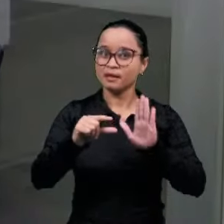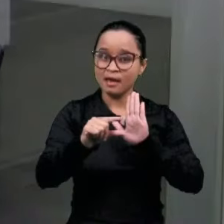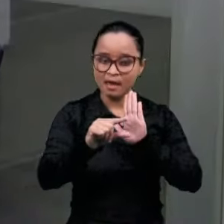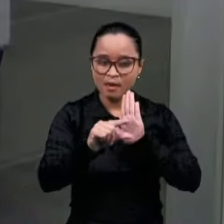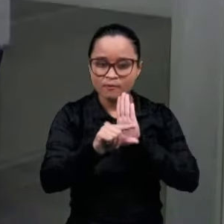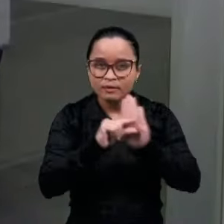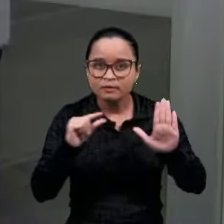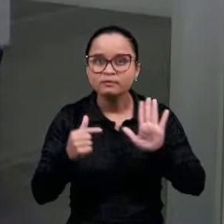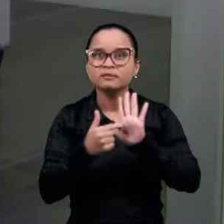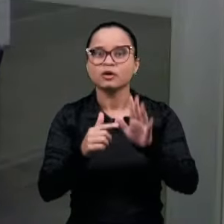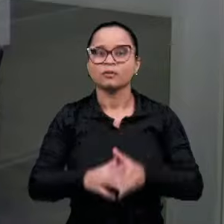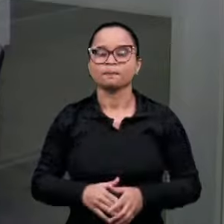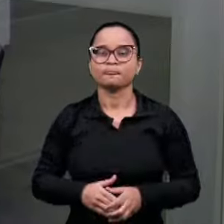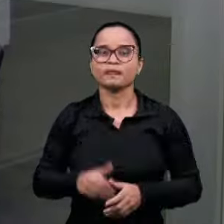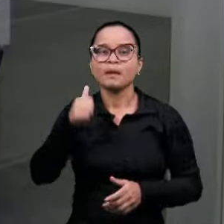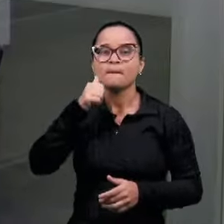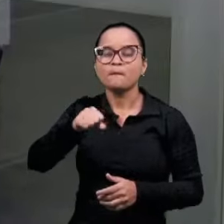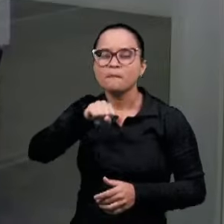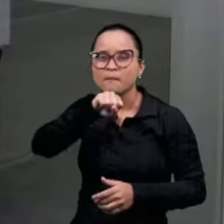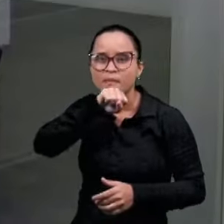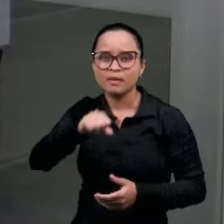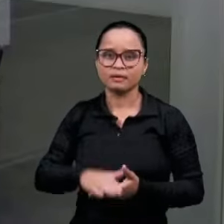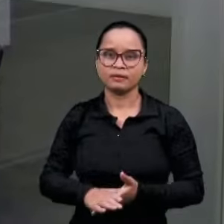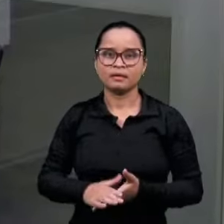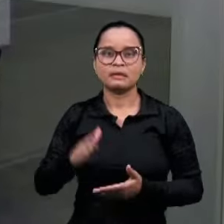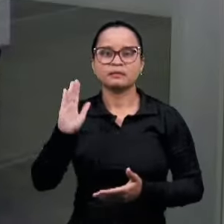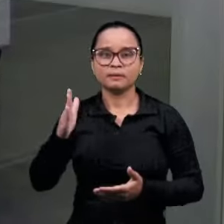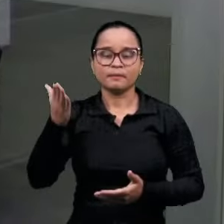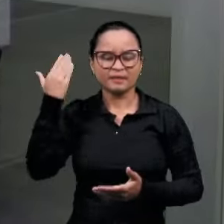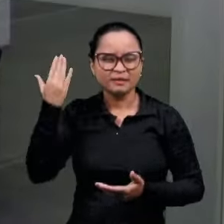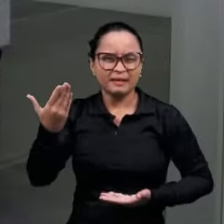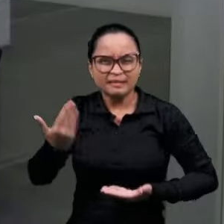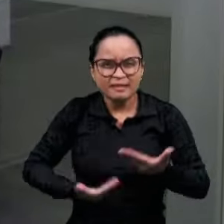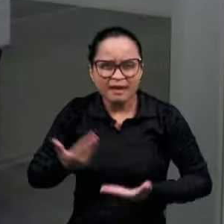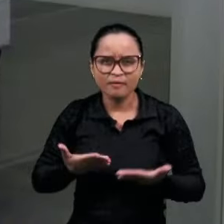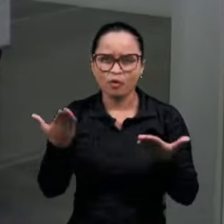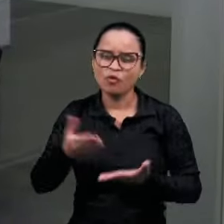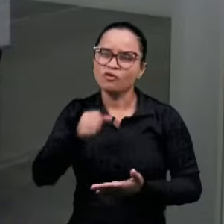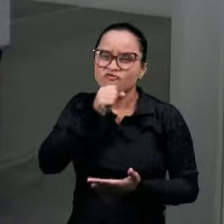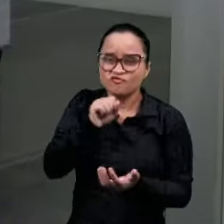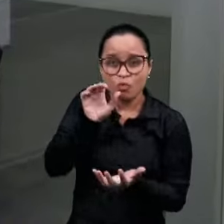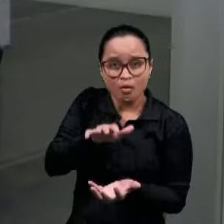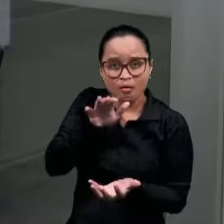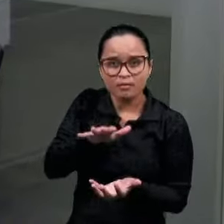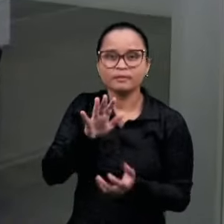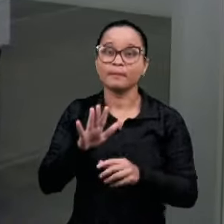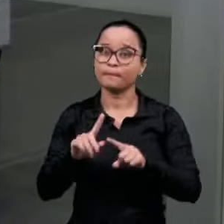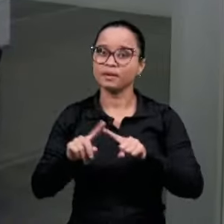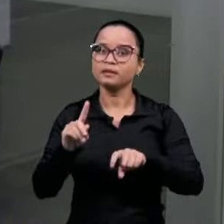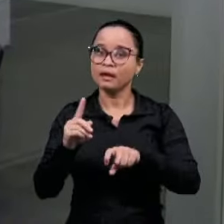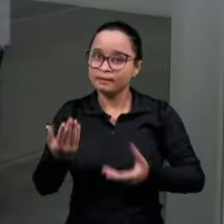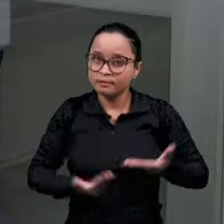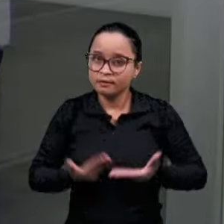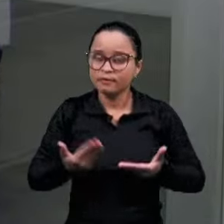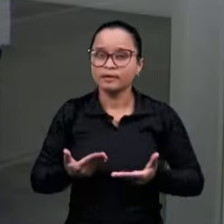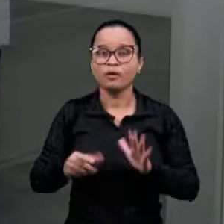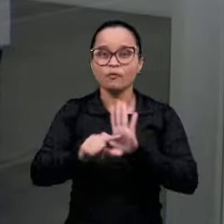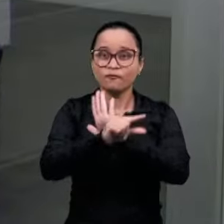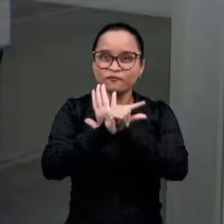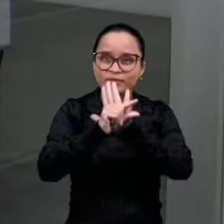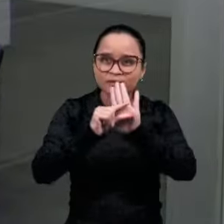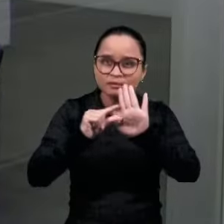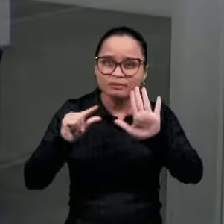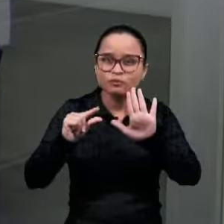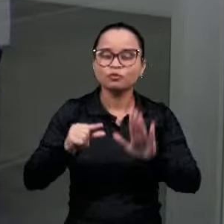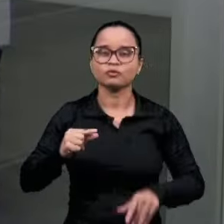serva. Maravilha. Hoje ela está bem idosa, enferma, mas esse é um dos versículos que eu mais gosto, porque foi através dela, do